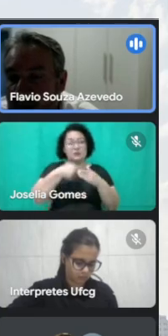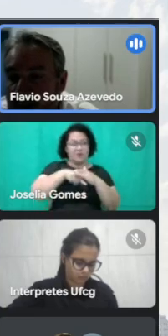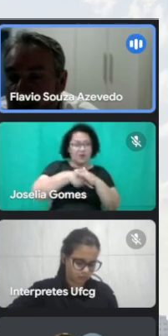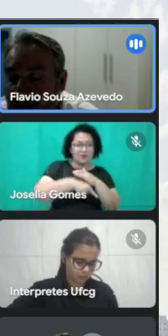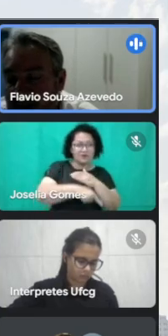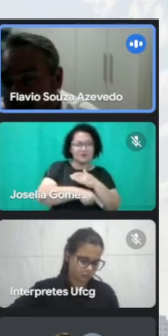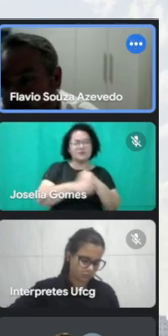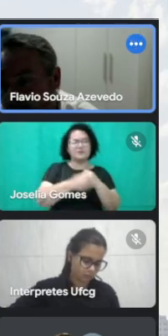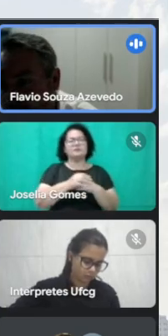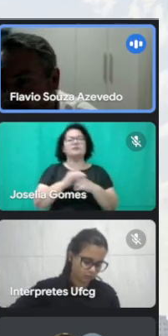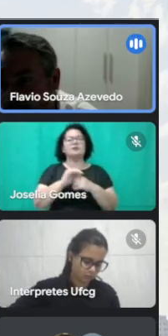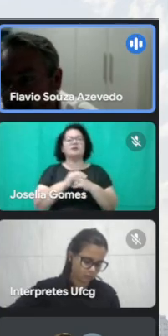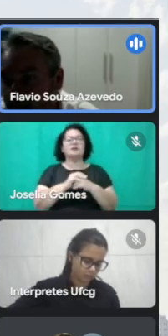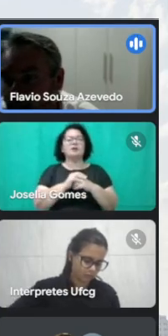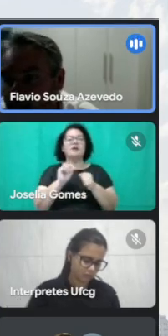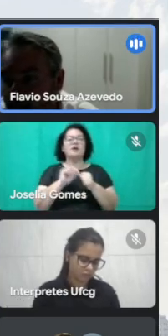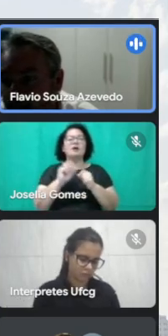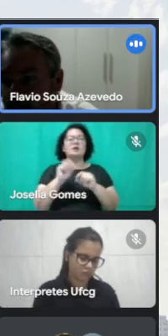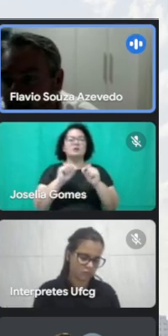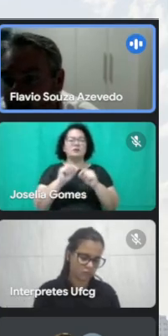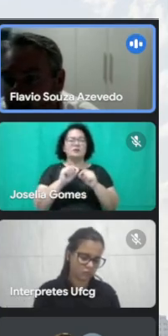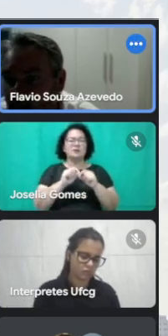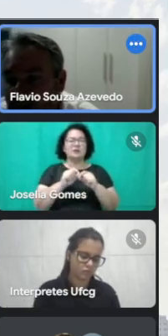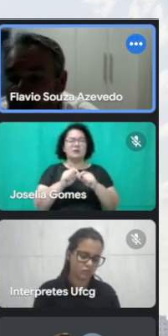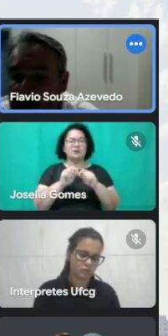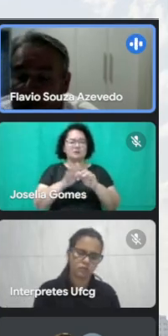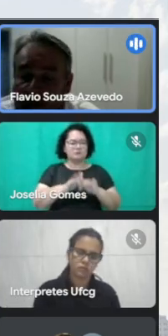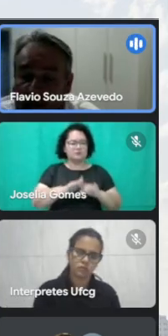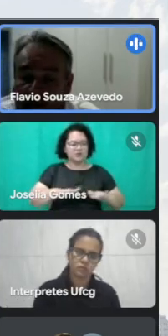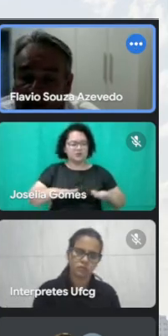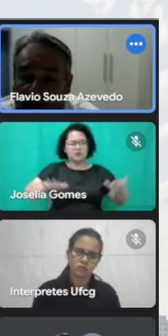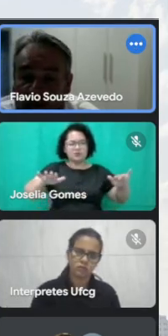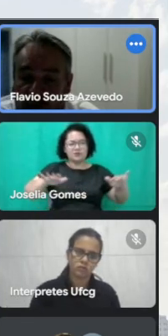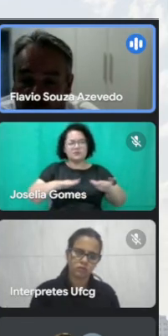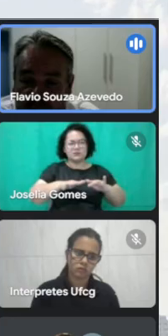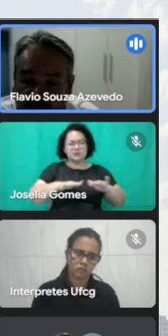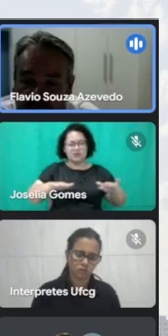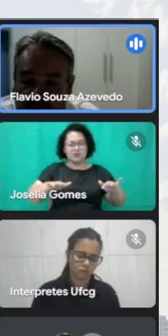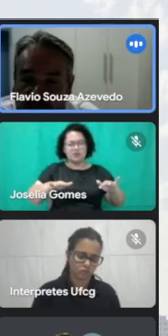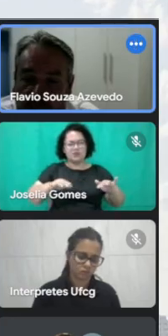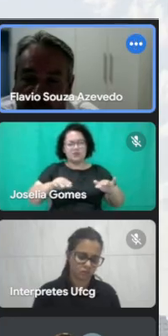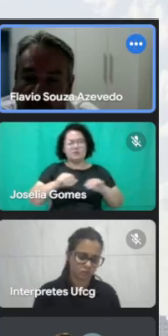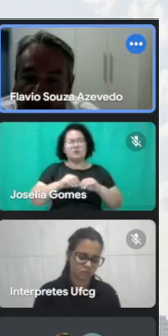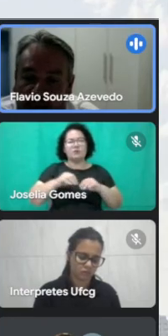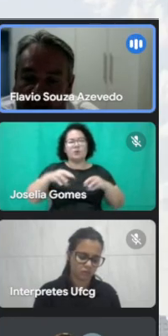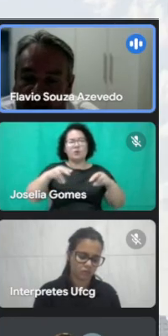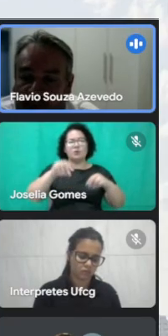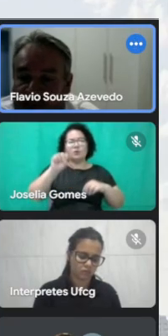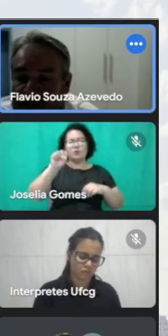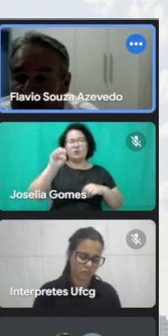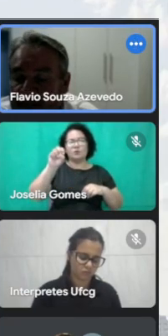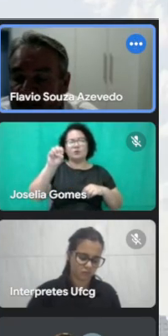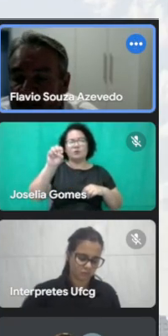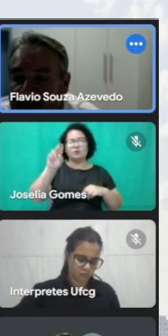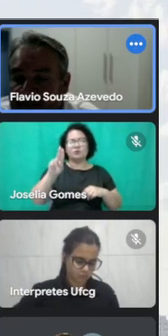Impermeabilização e distribuição da malha hidráulica, né? Encanamento. O substrato, que é a